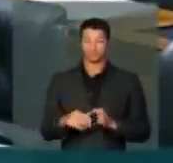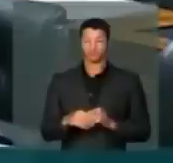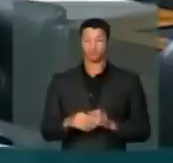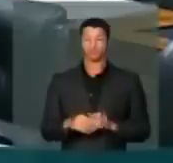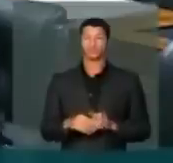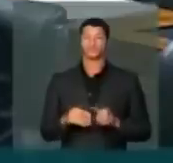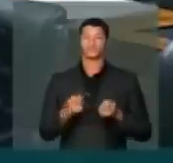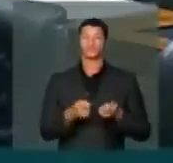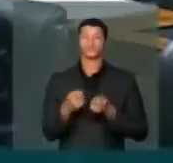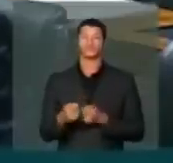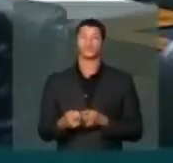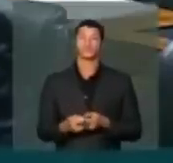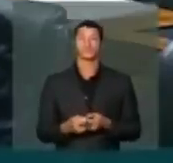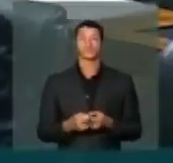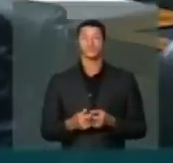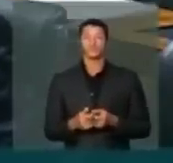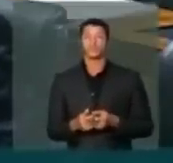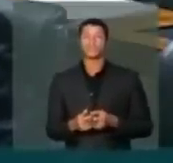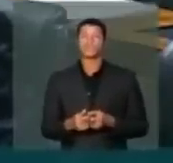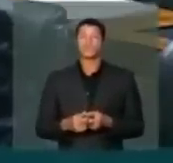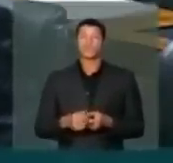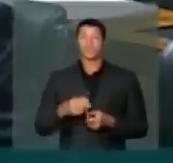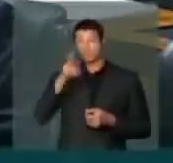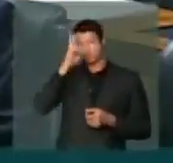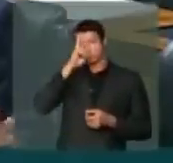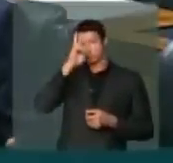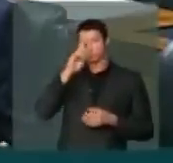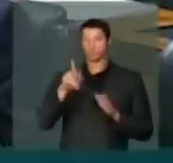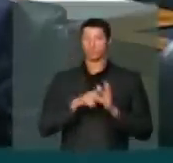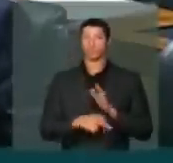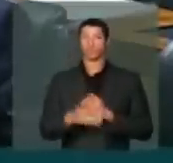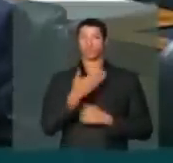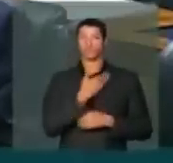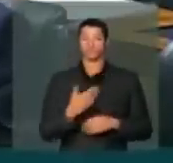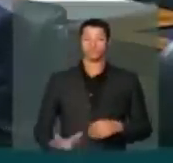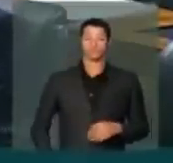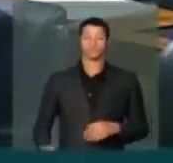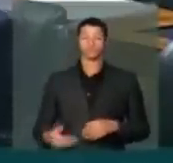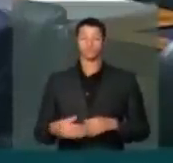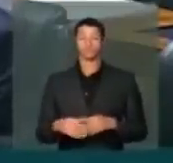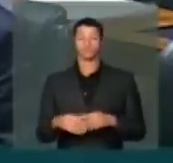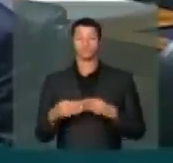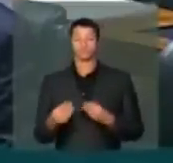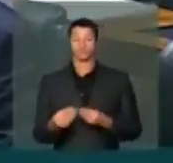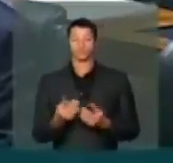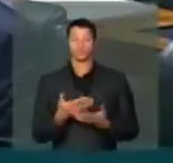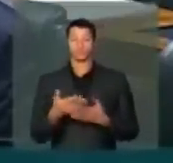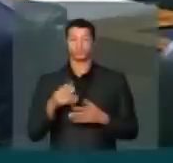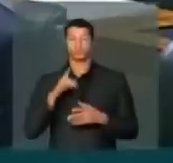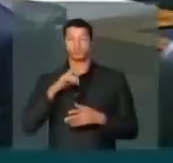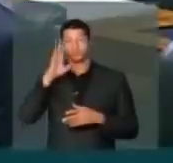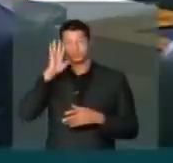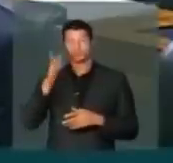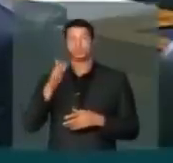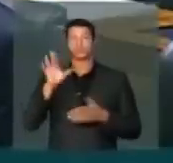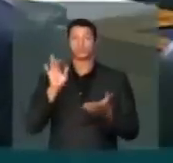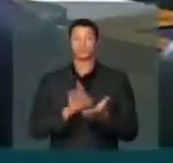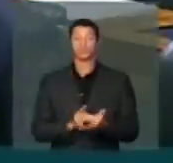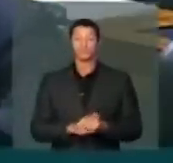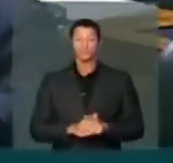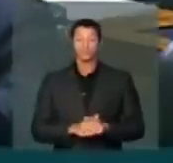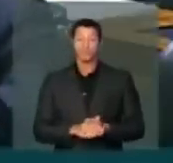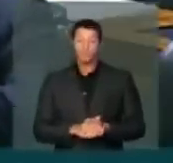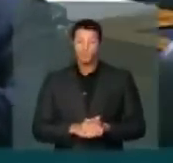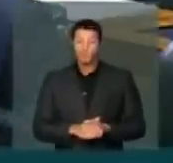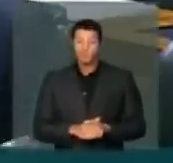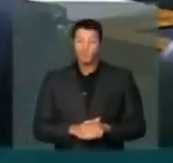de tentativas que Vossa Excelência lembra, o próprio governo cuidou de não dar quórum. Que nós temos que ter uma resolução definitiva. Eu concordo